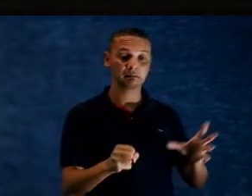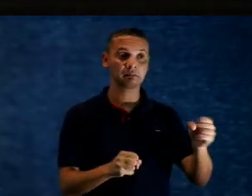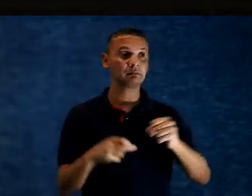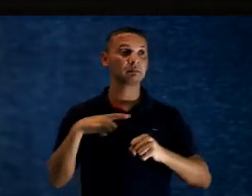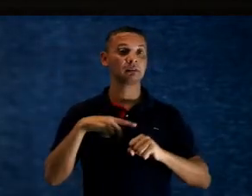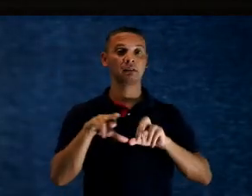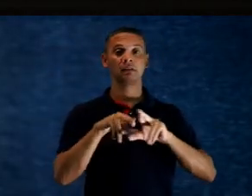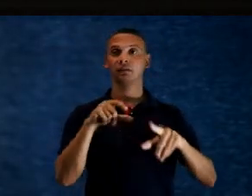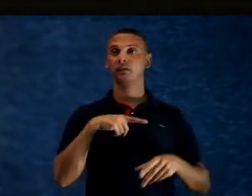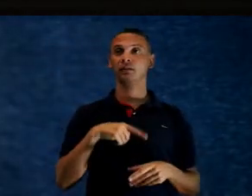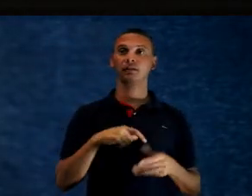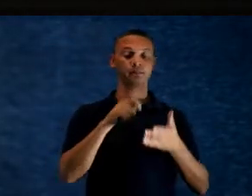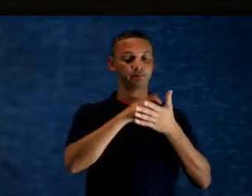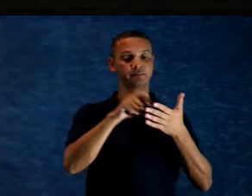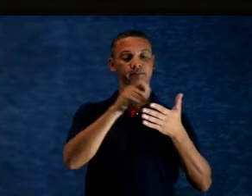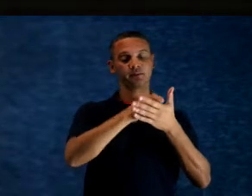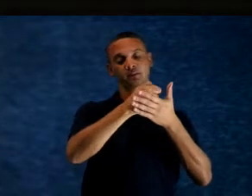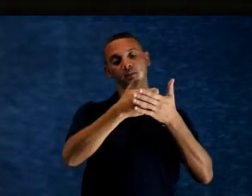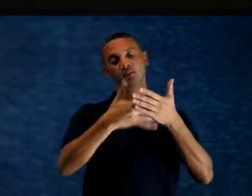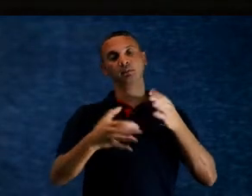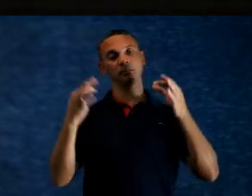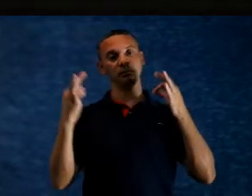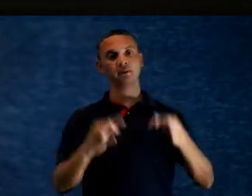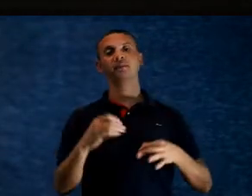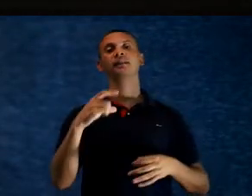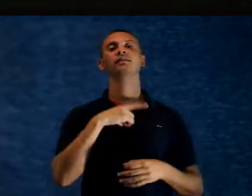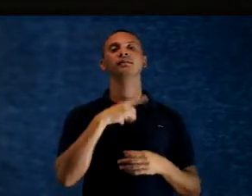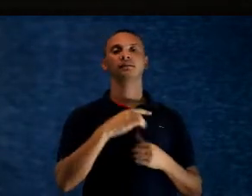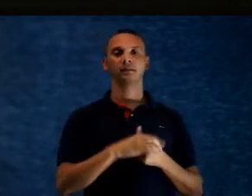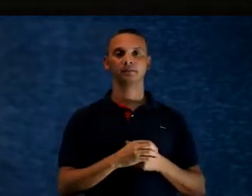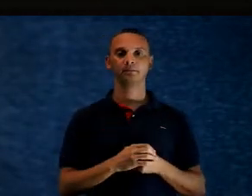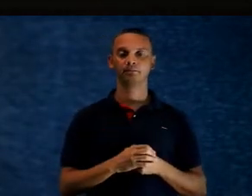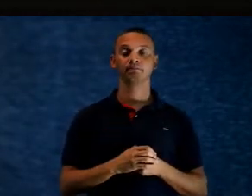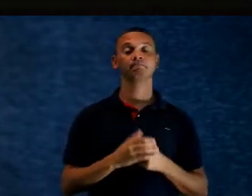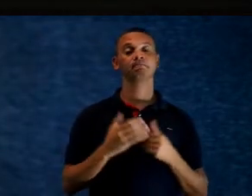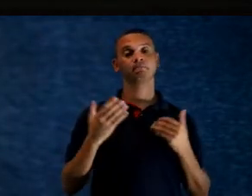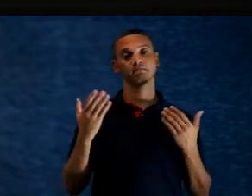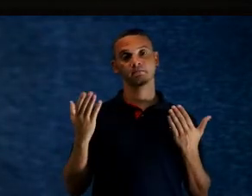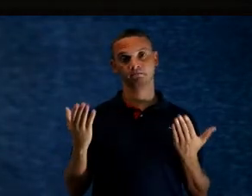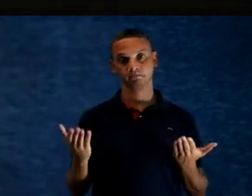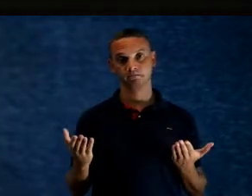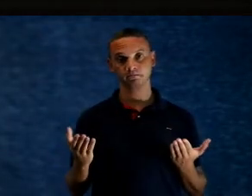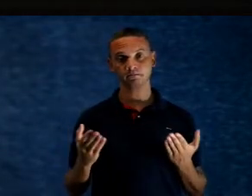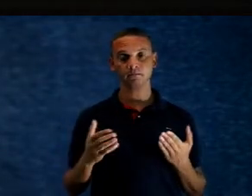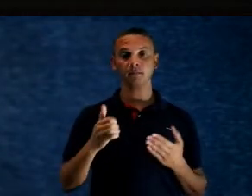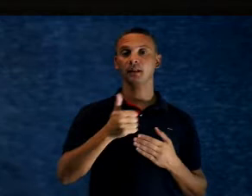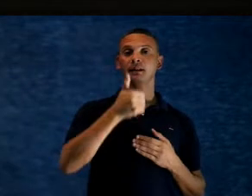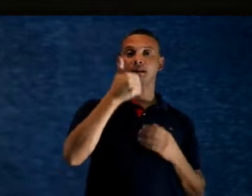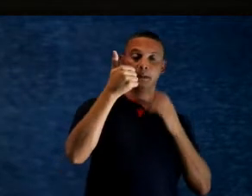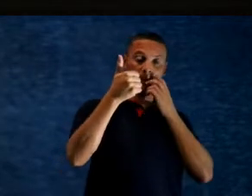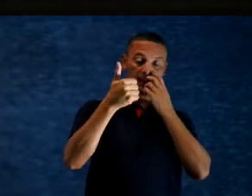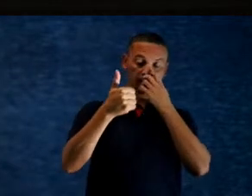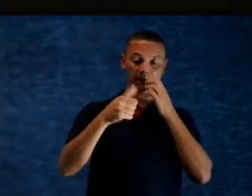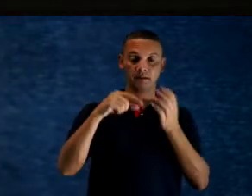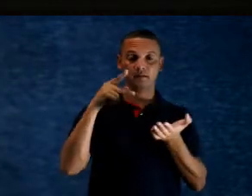nós lembrarmos Maria Julieta, muito mais do que falar sobre ela, é ler e ouvir